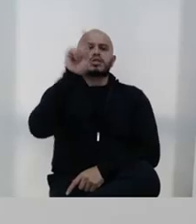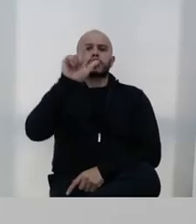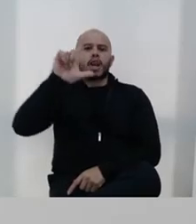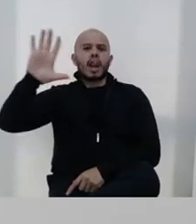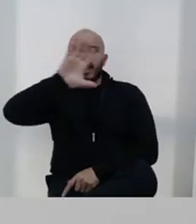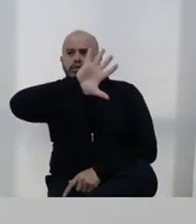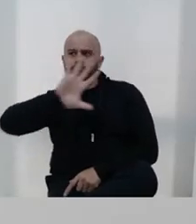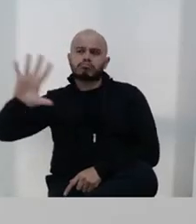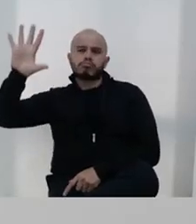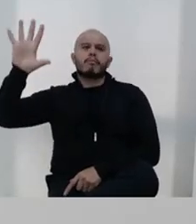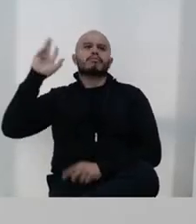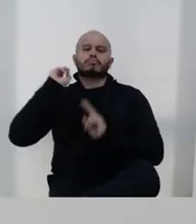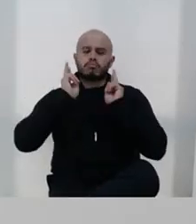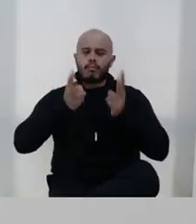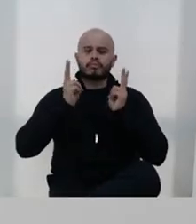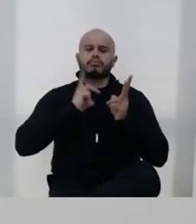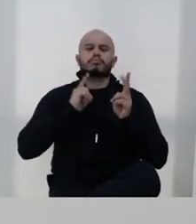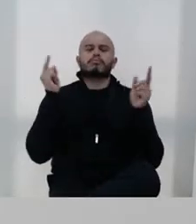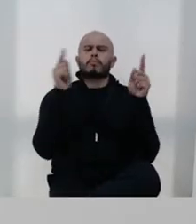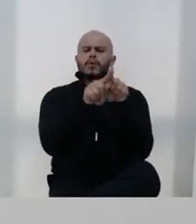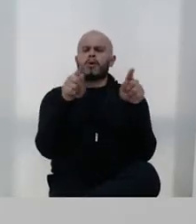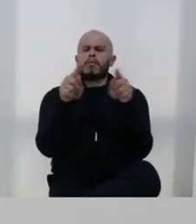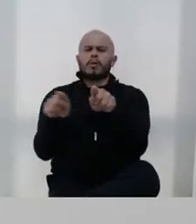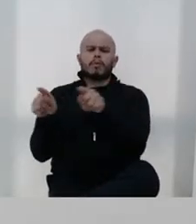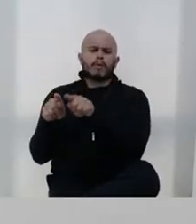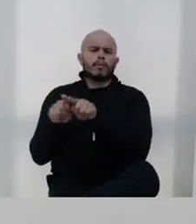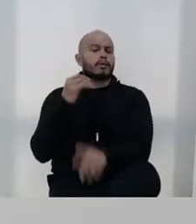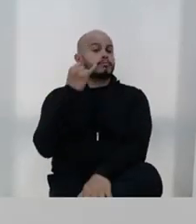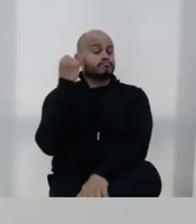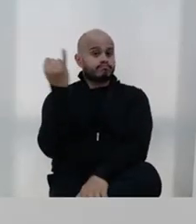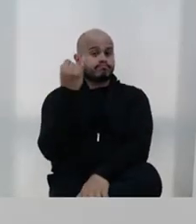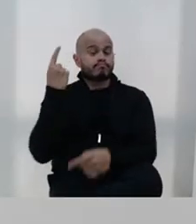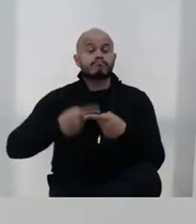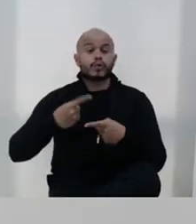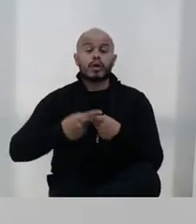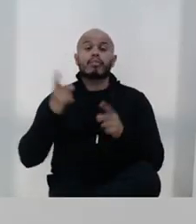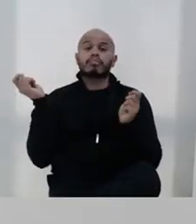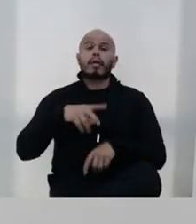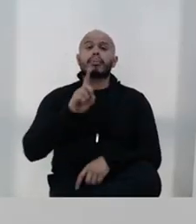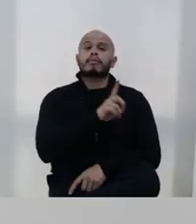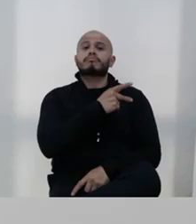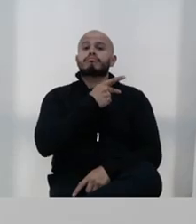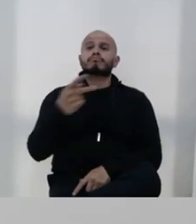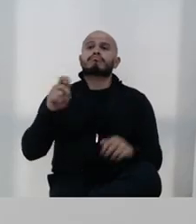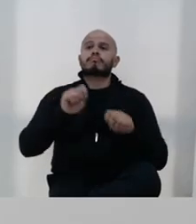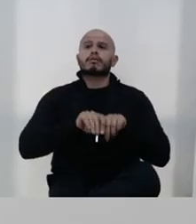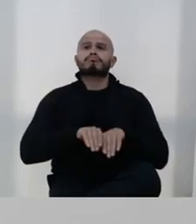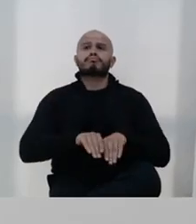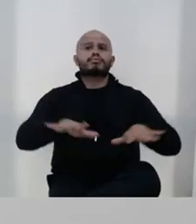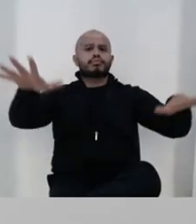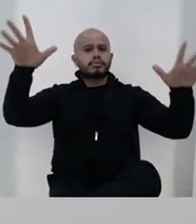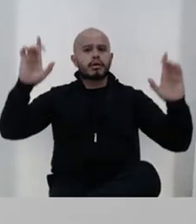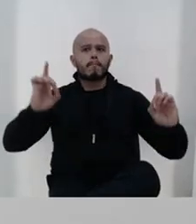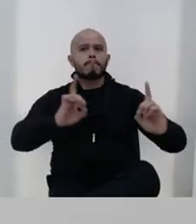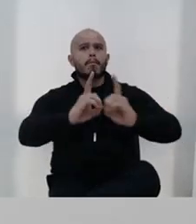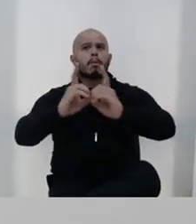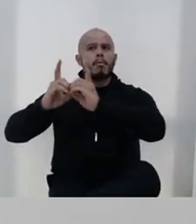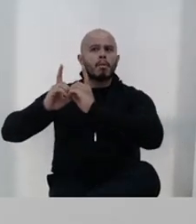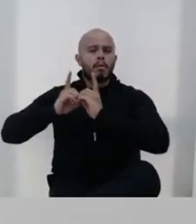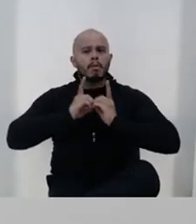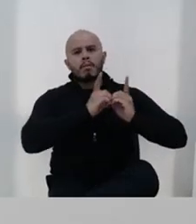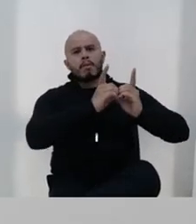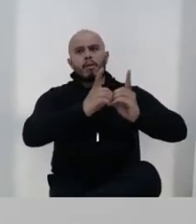Sempre essas parcerias são bastante relevantes, porque levam a Defensoria Pública e o atendimento da Defensoria Pública ao território. Então,